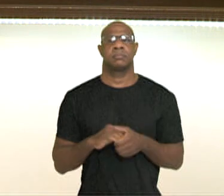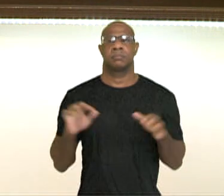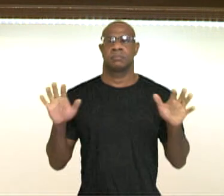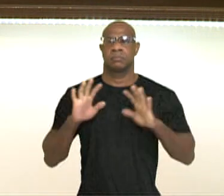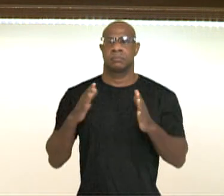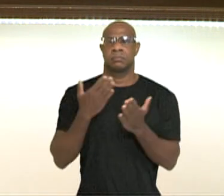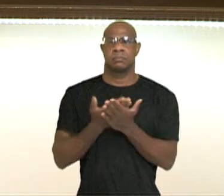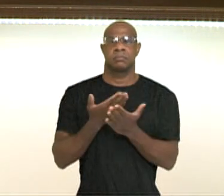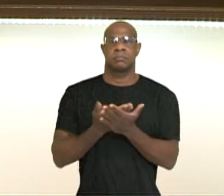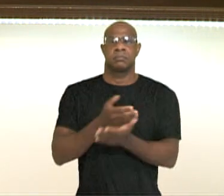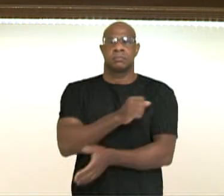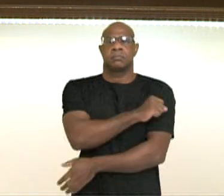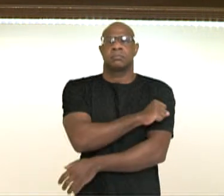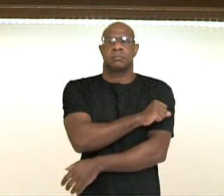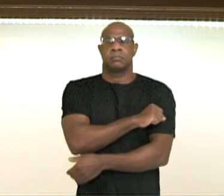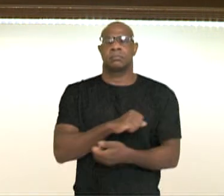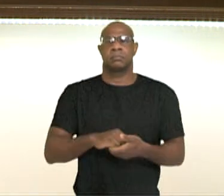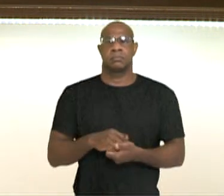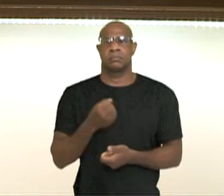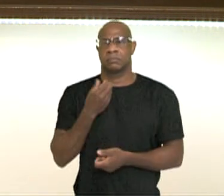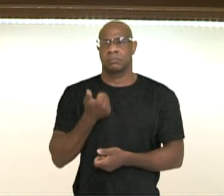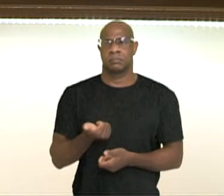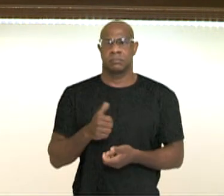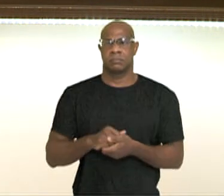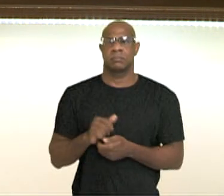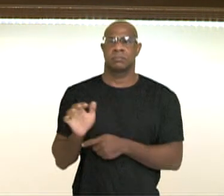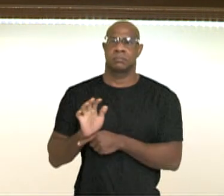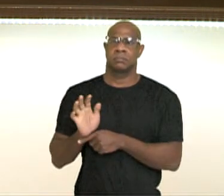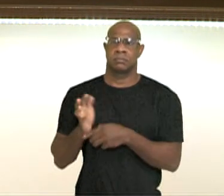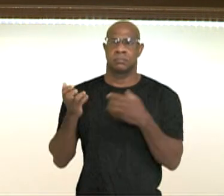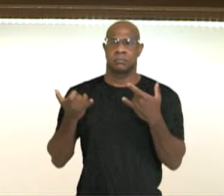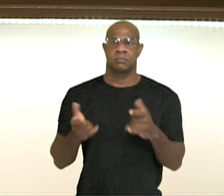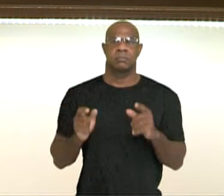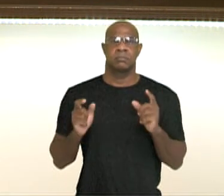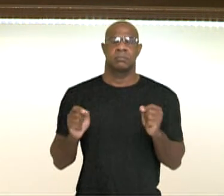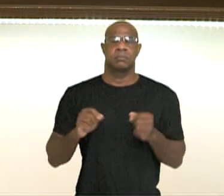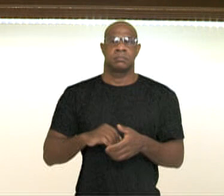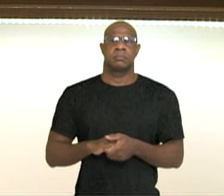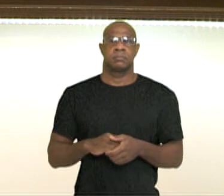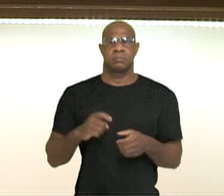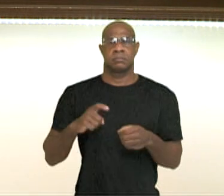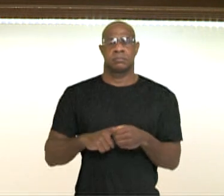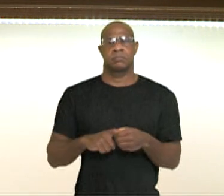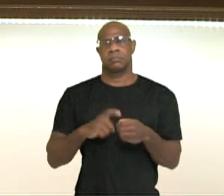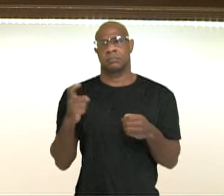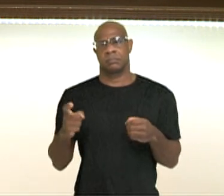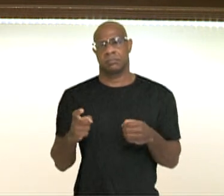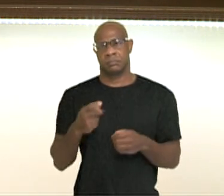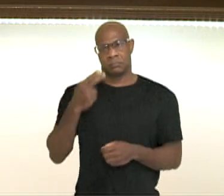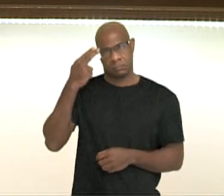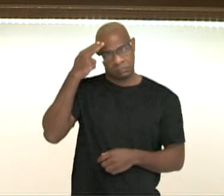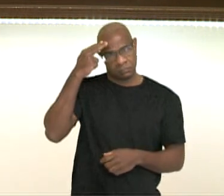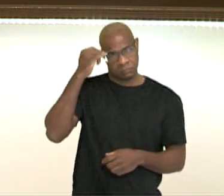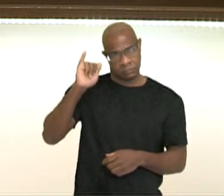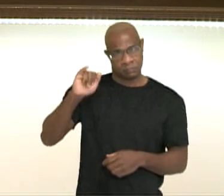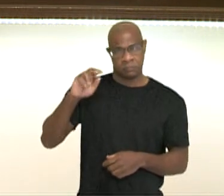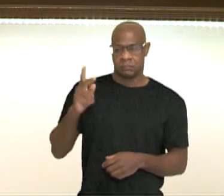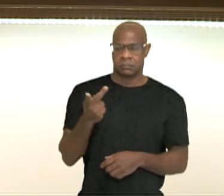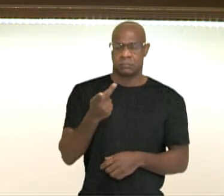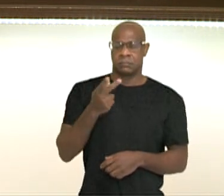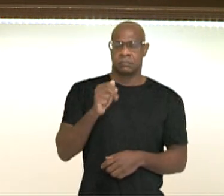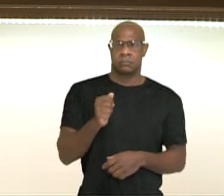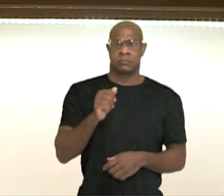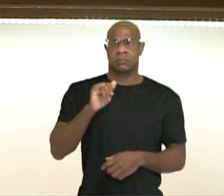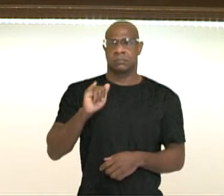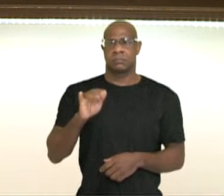Olá, estudantes do 8º ano, tudo bem? Neste vídeo nós vamos falar sobre a independência do Haiti e os seus principais